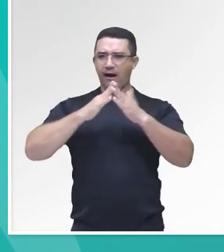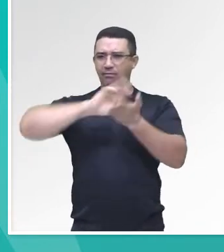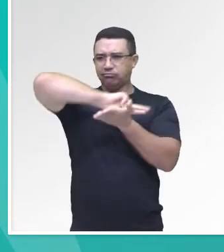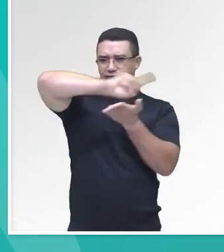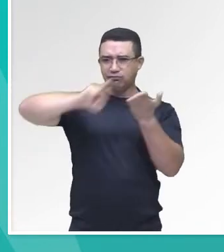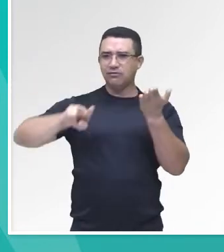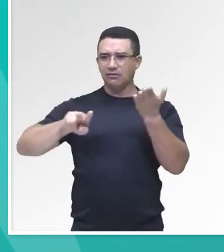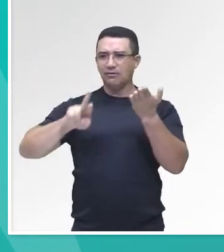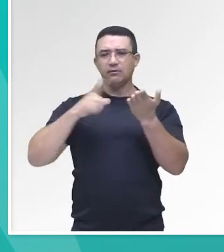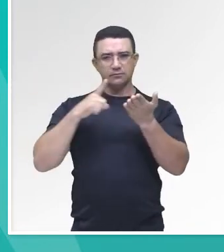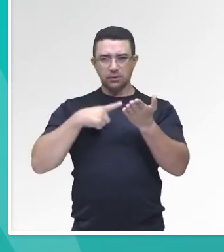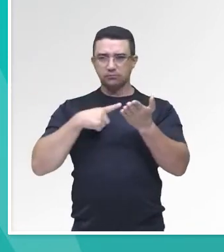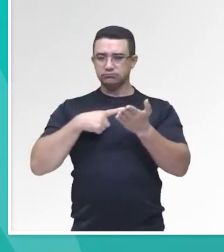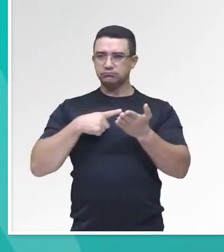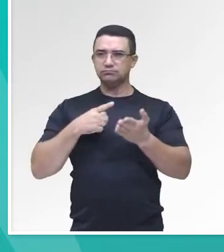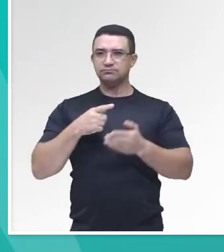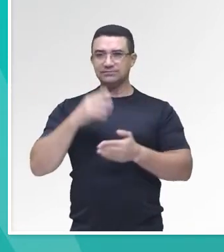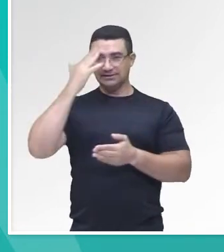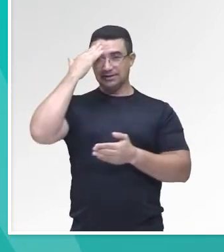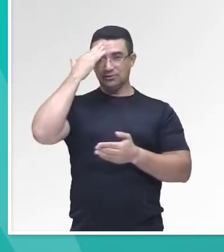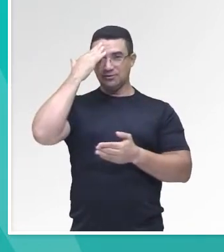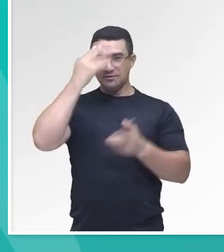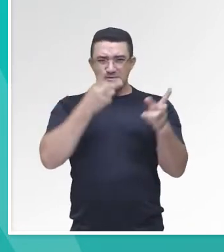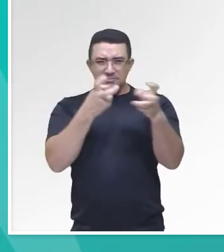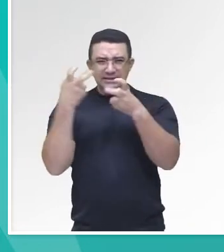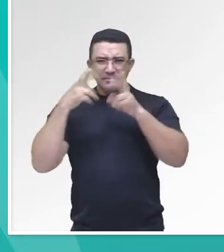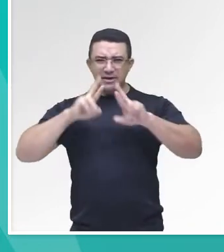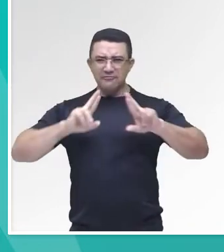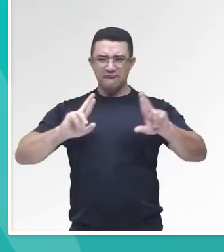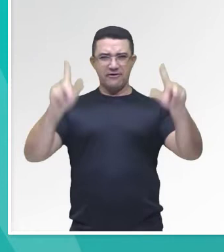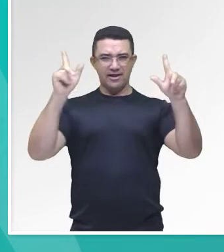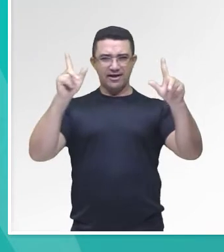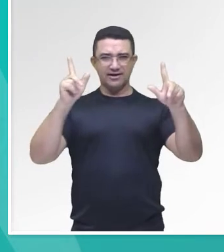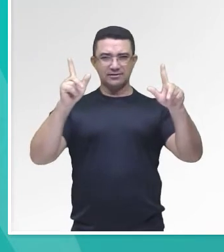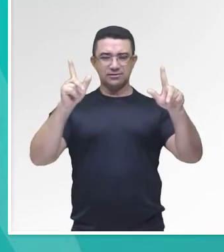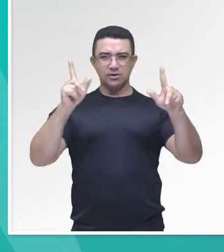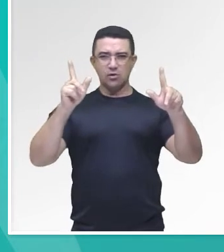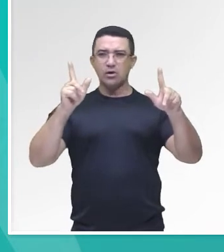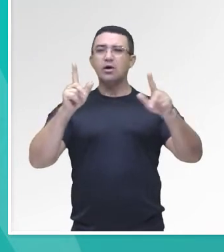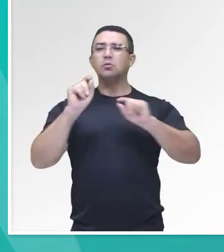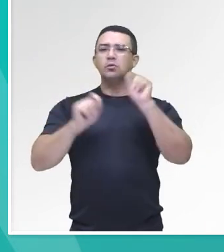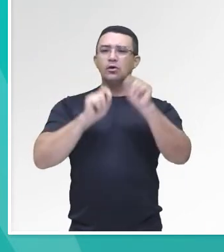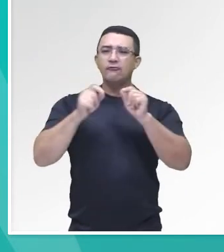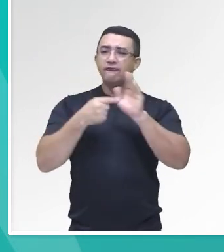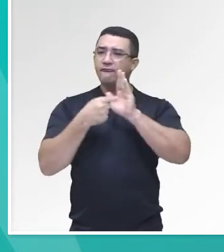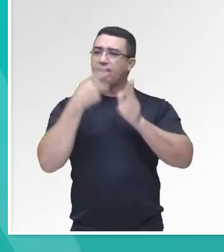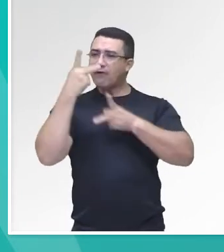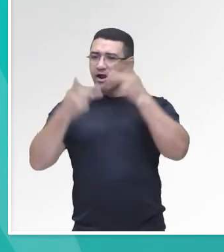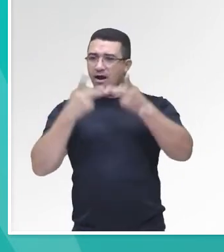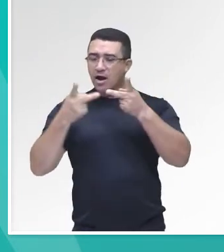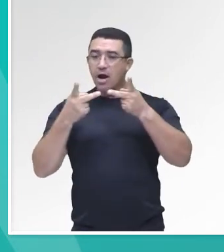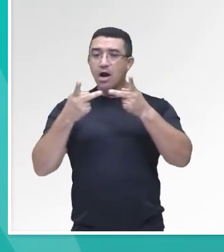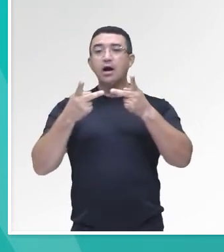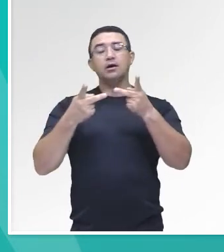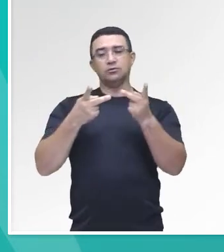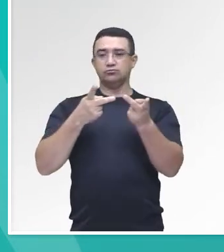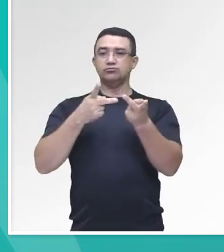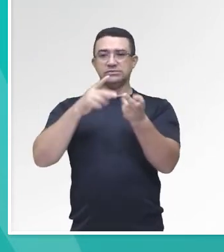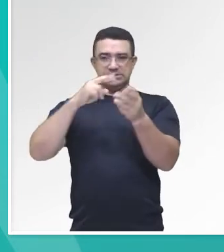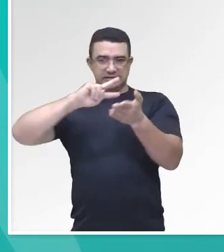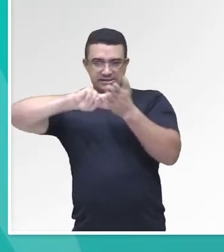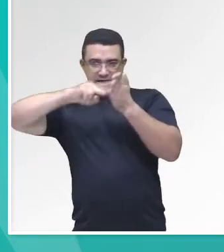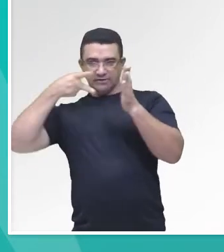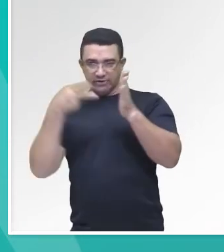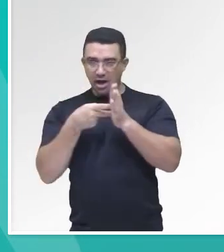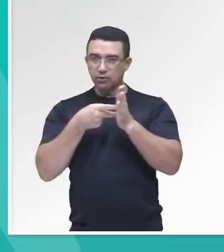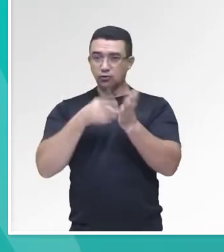valorosos, ok? Perceberam, então, a diferença quando eu me refiro ao sentido real, que no caso aí